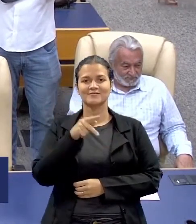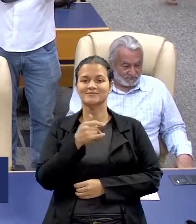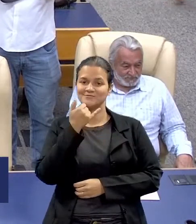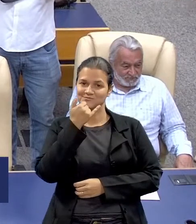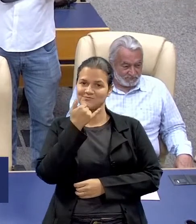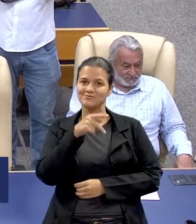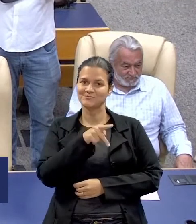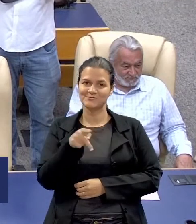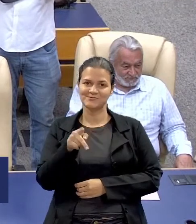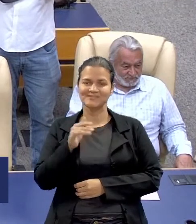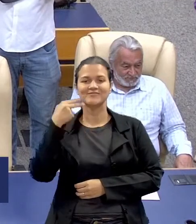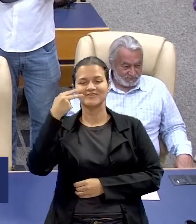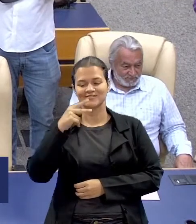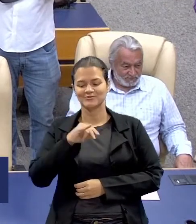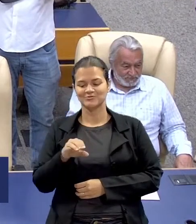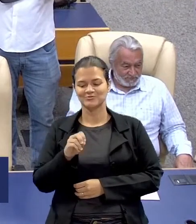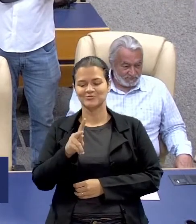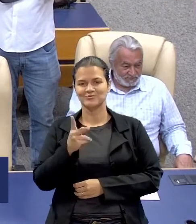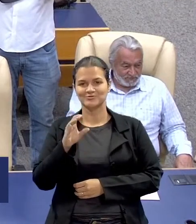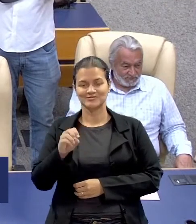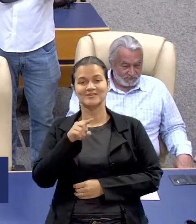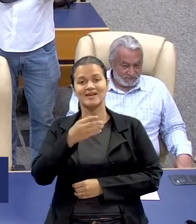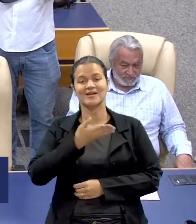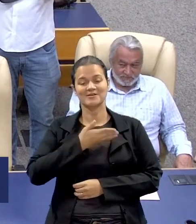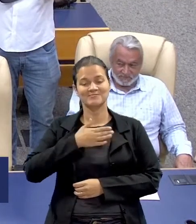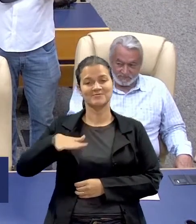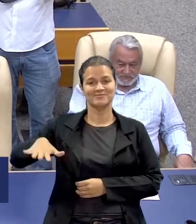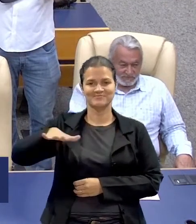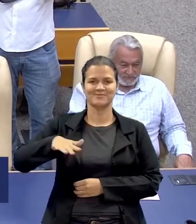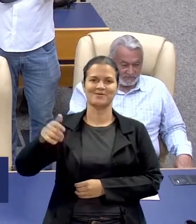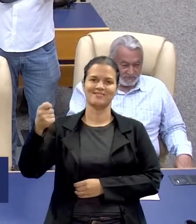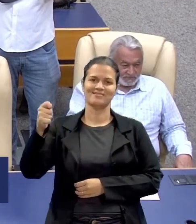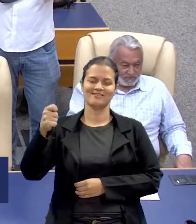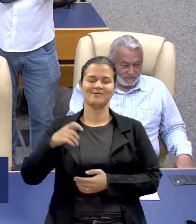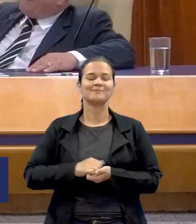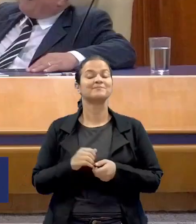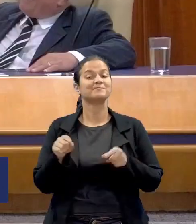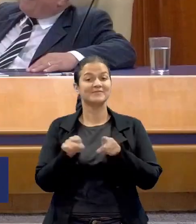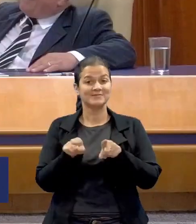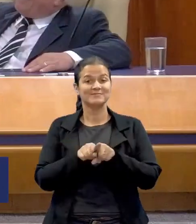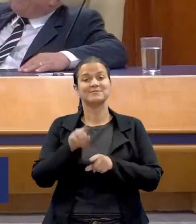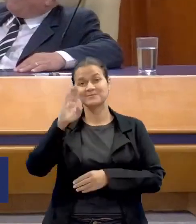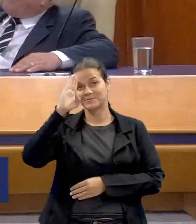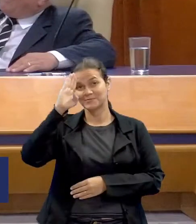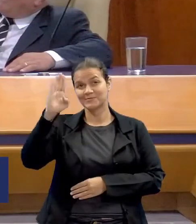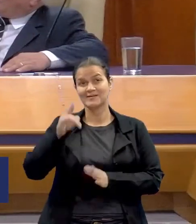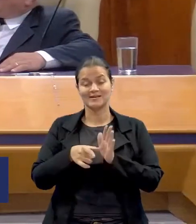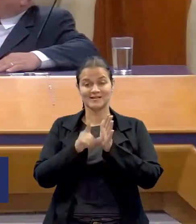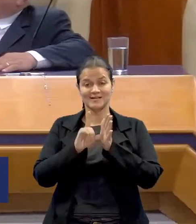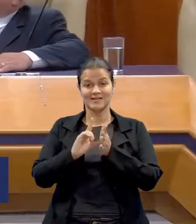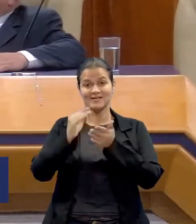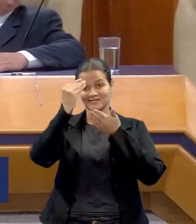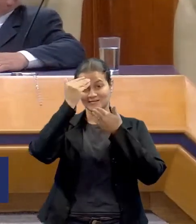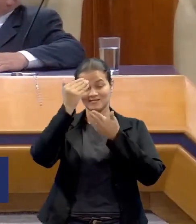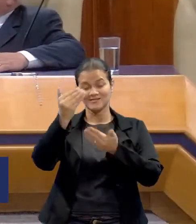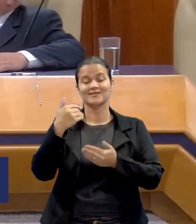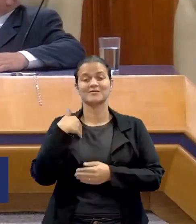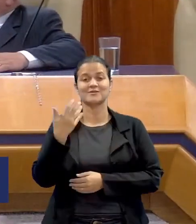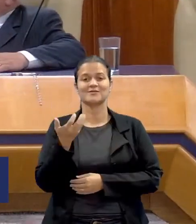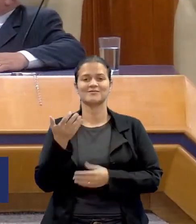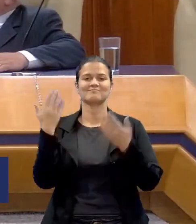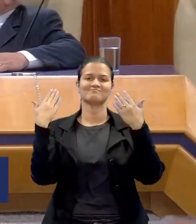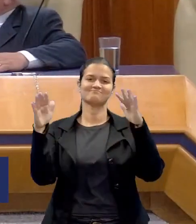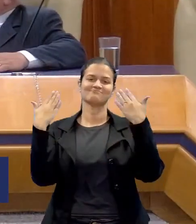vereador Joãozinho, amigo nosso da região sul, Parque Ateneu. E, principalmente, antes de agradecer, eu quero